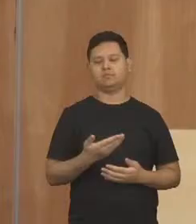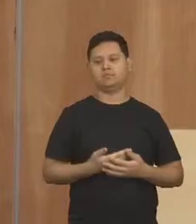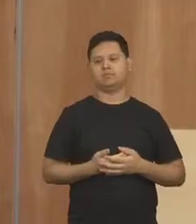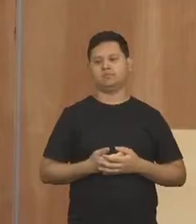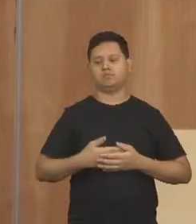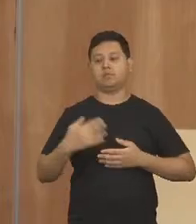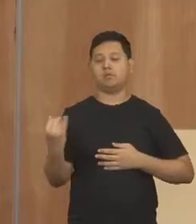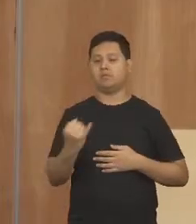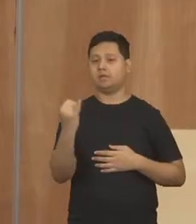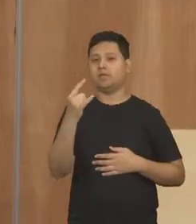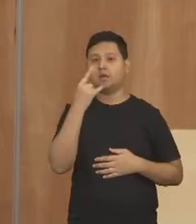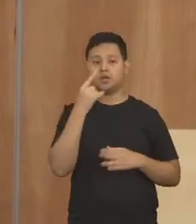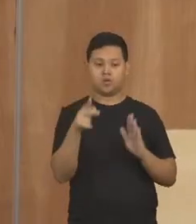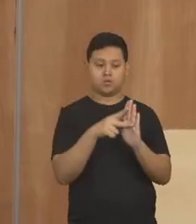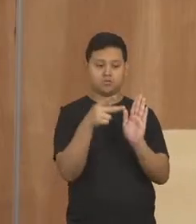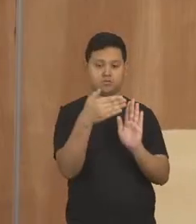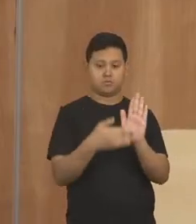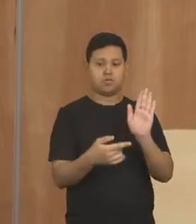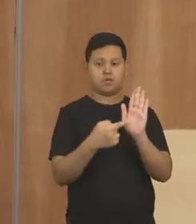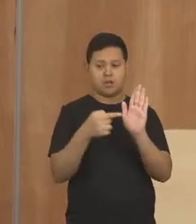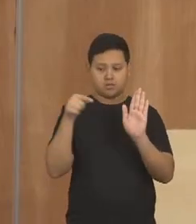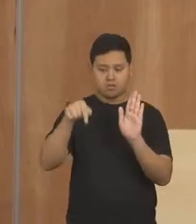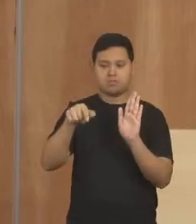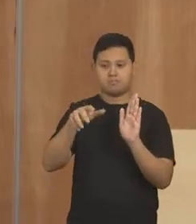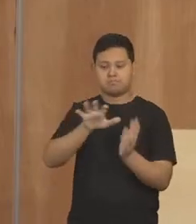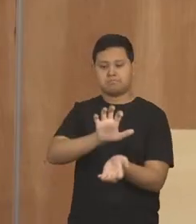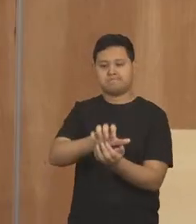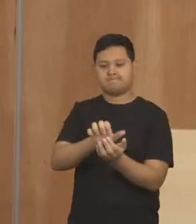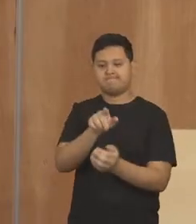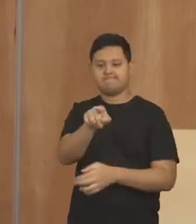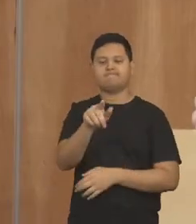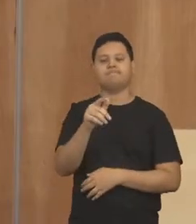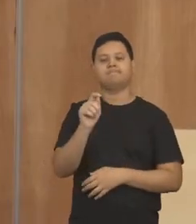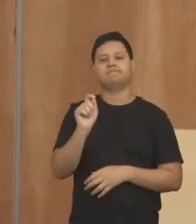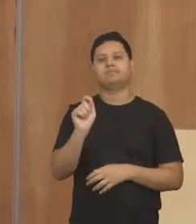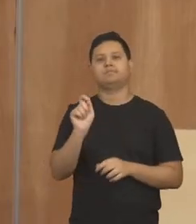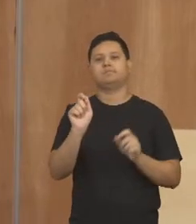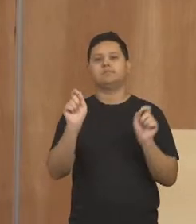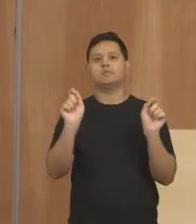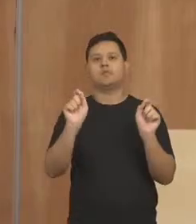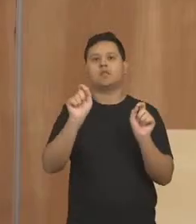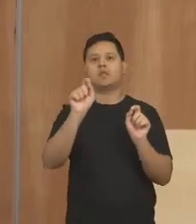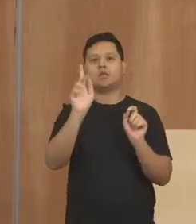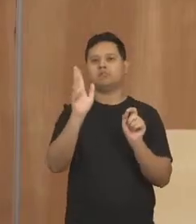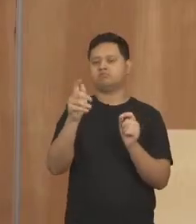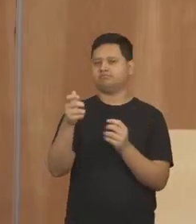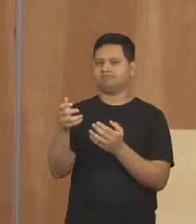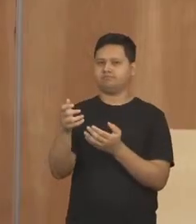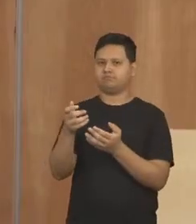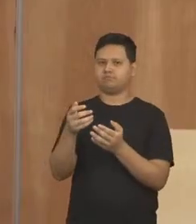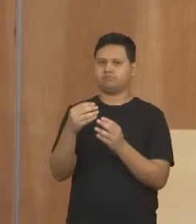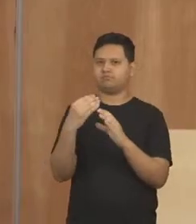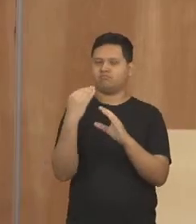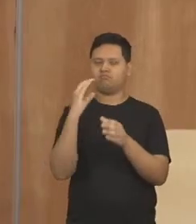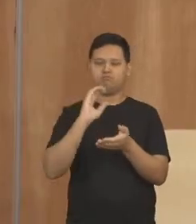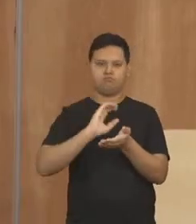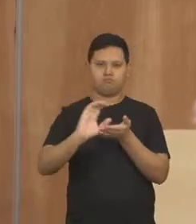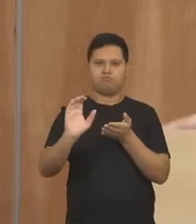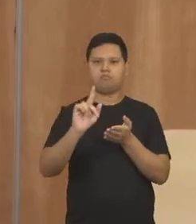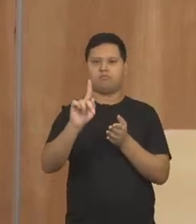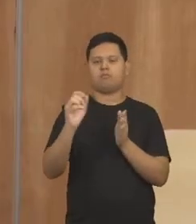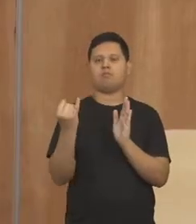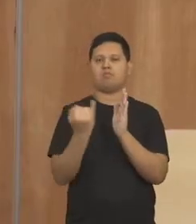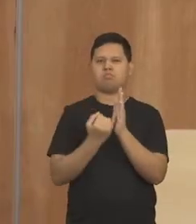um importantíssimo projeto para a cidade de Jacareí, para você que declara o seu imposto de renda, pessoa física, pessoa